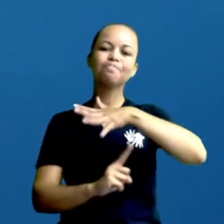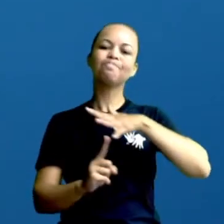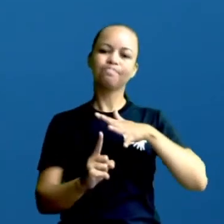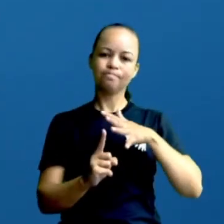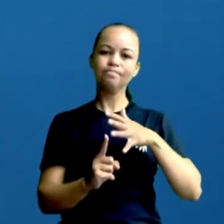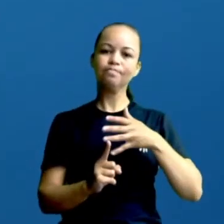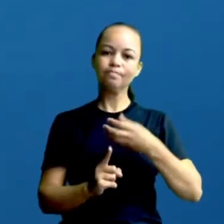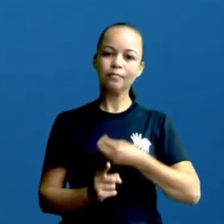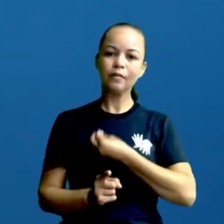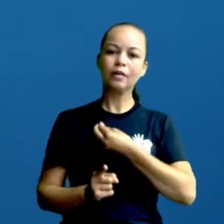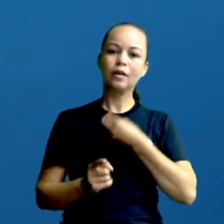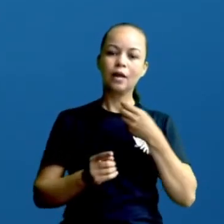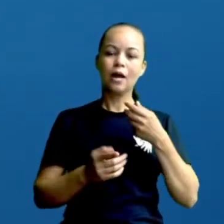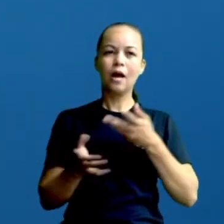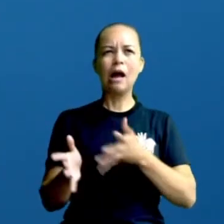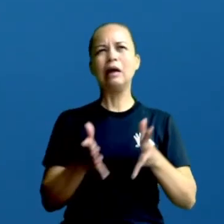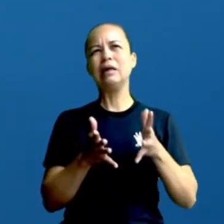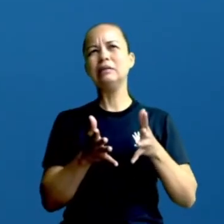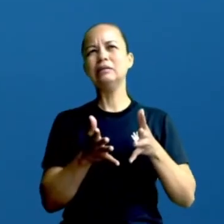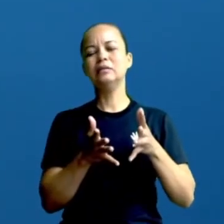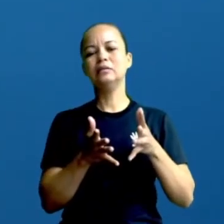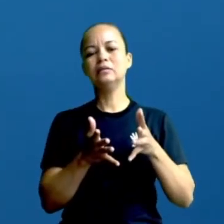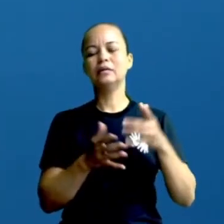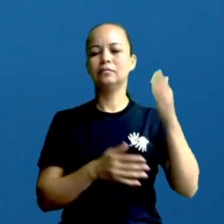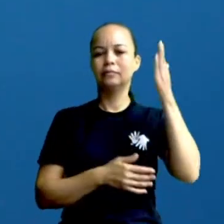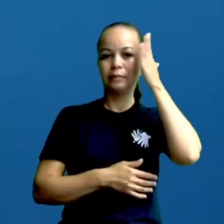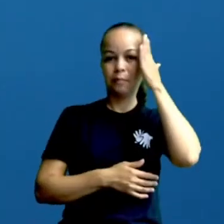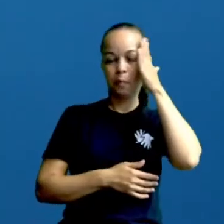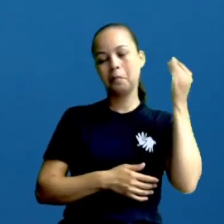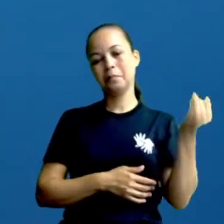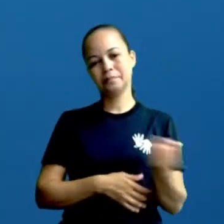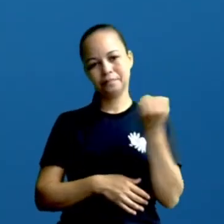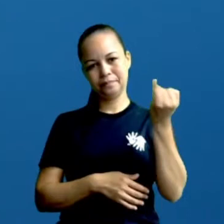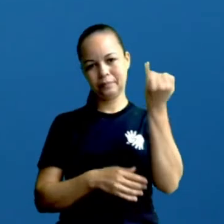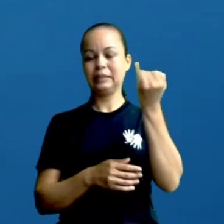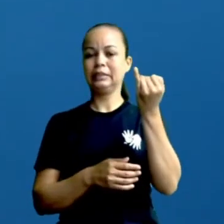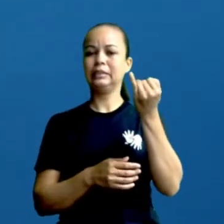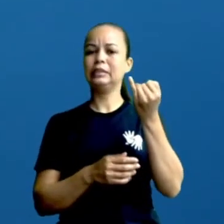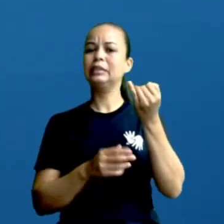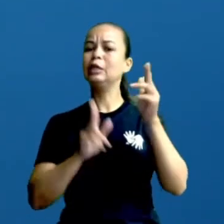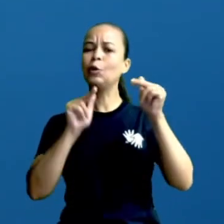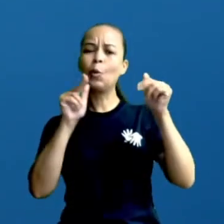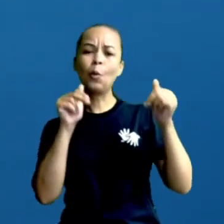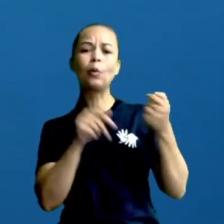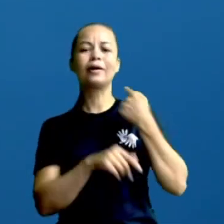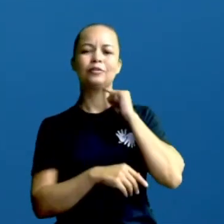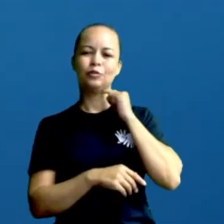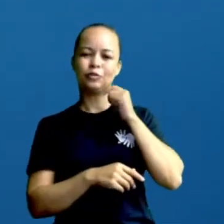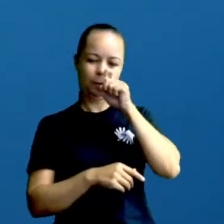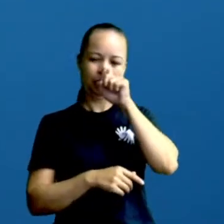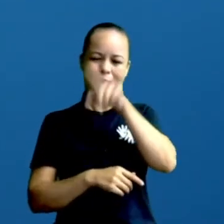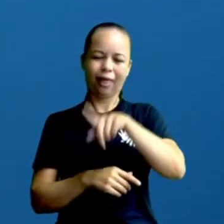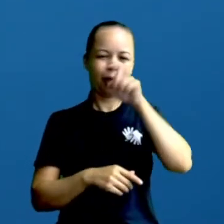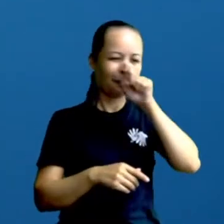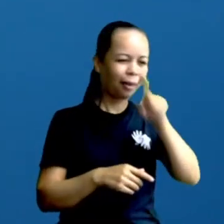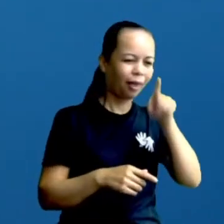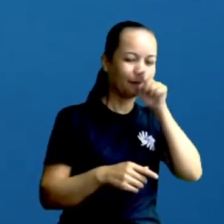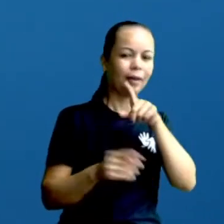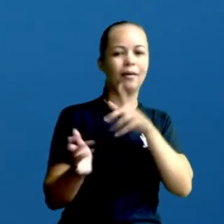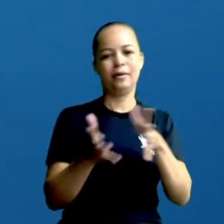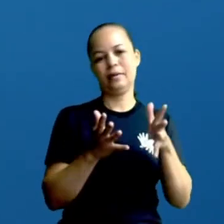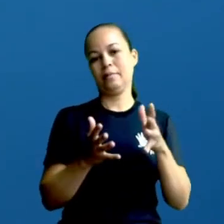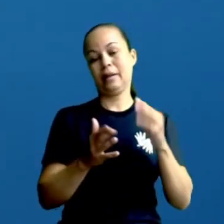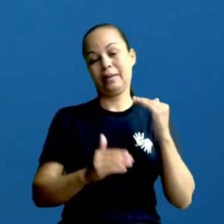quão é importante a gente ter essa compreensão de não poluir, certo? Para que a gente tenha, para as